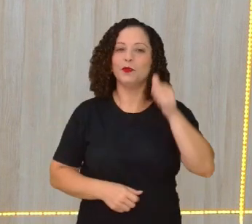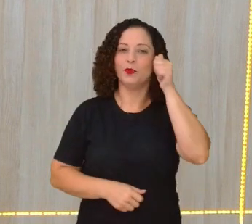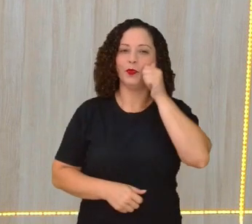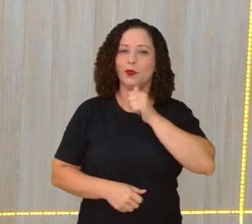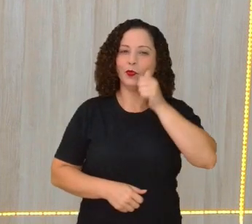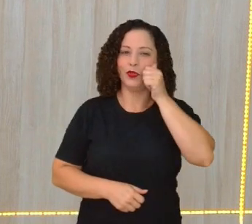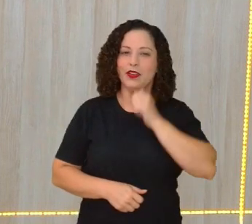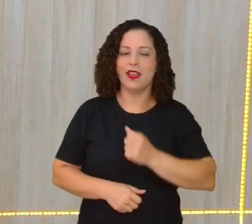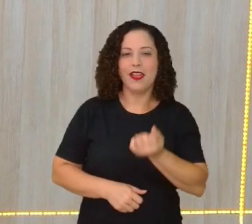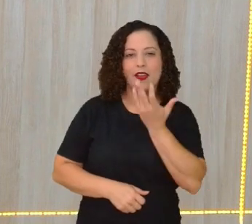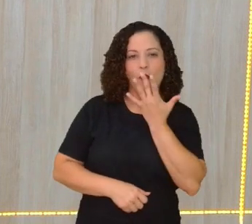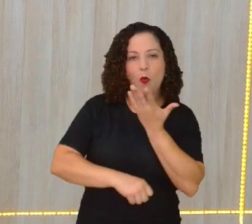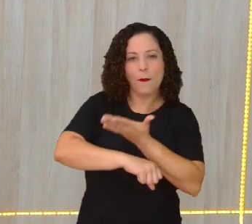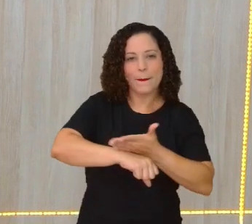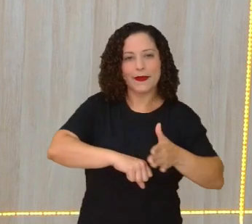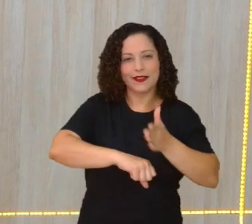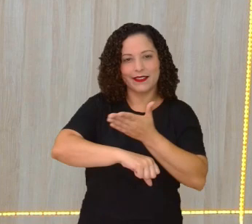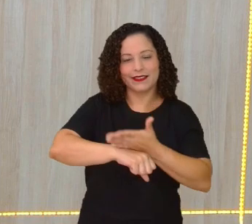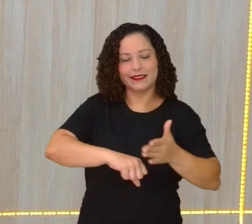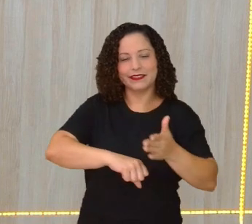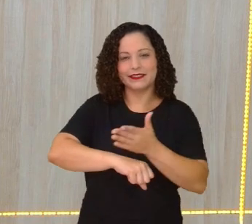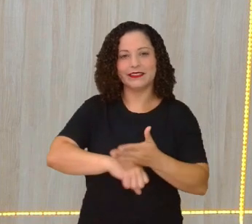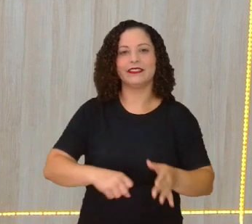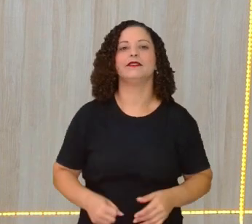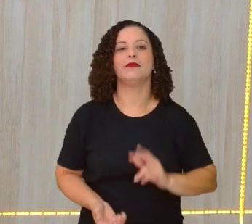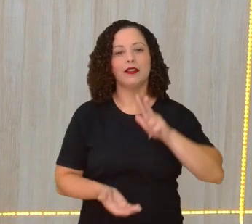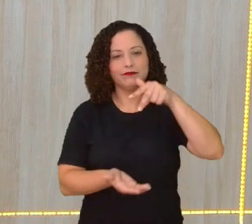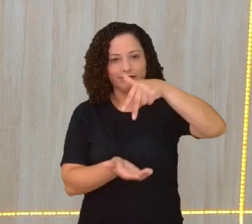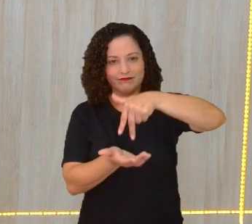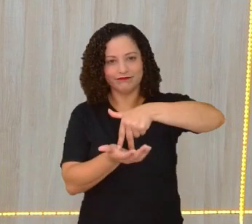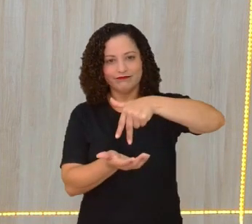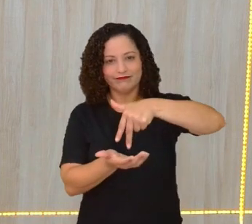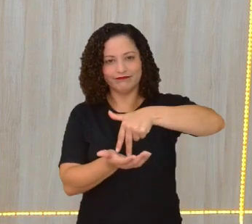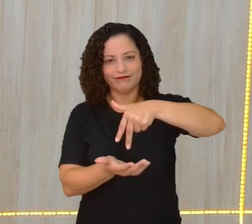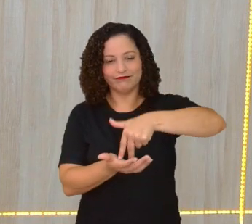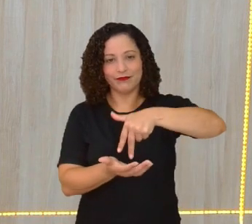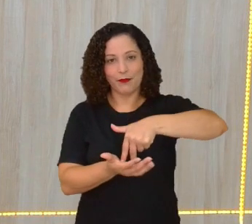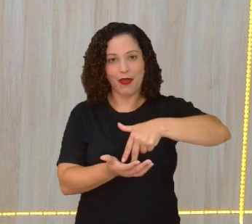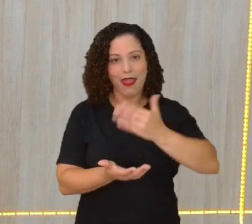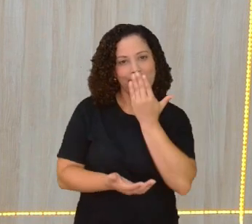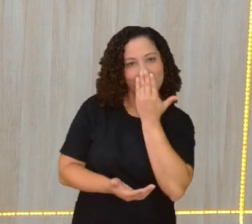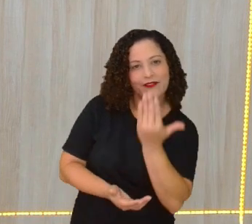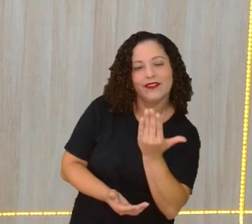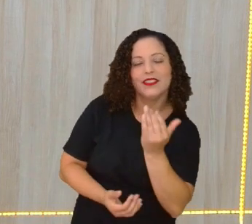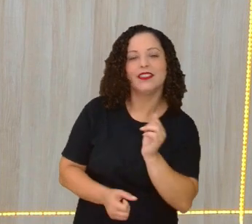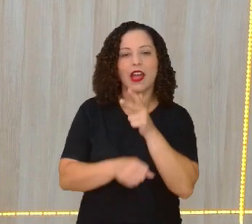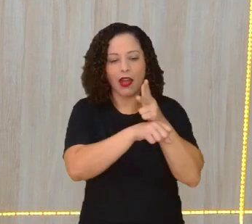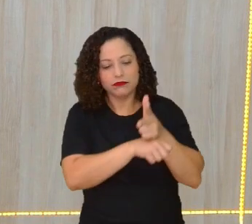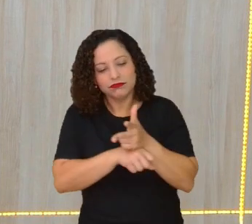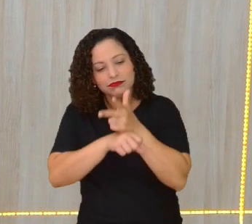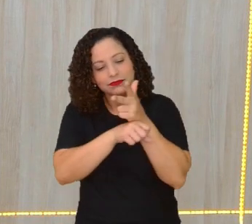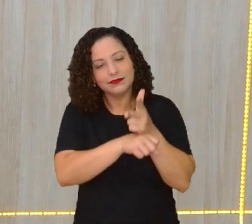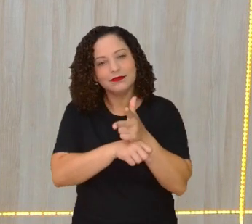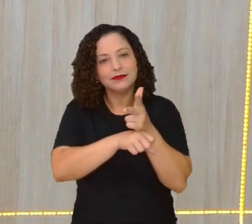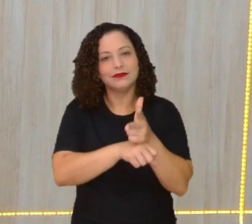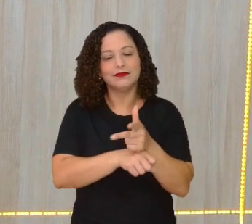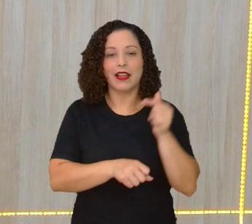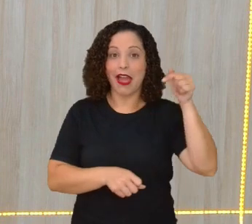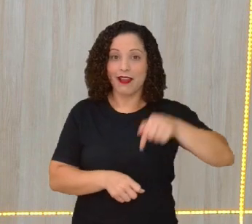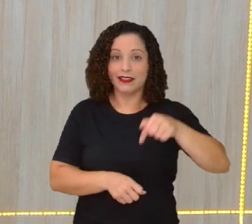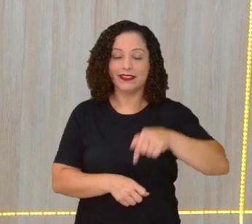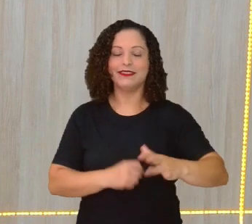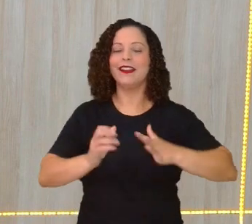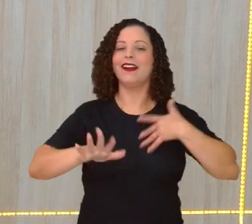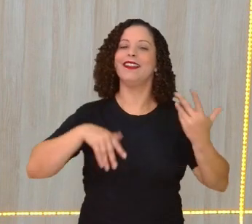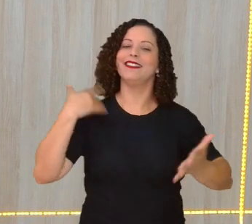cor parda, estou de pé nos estúdios Educa Recife e é sempre uma alegria